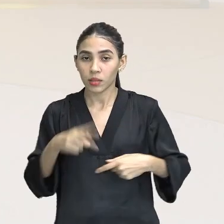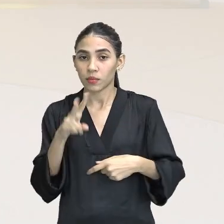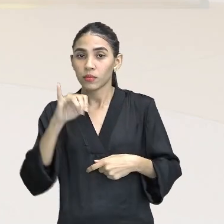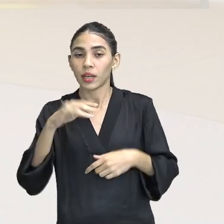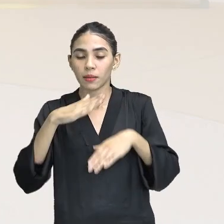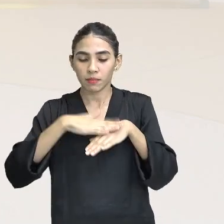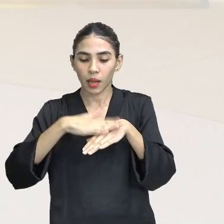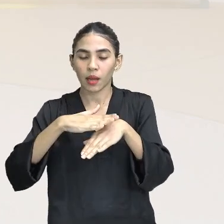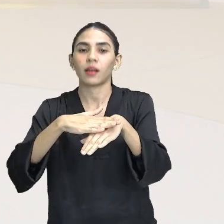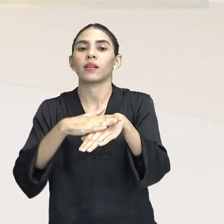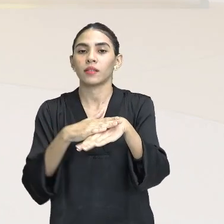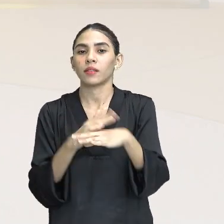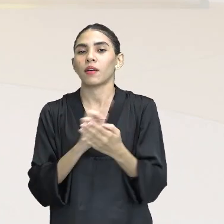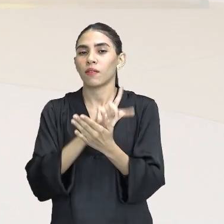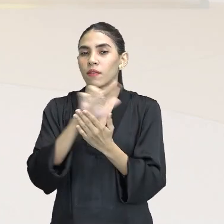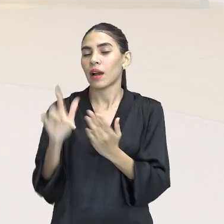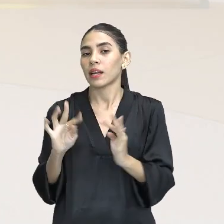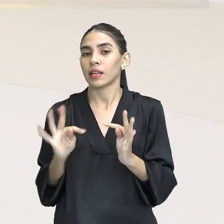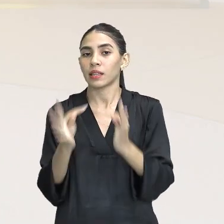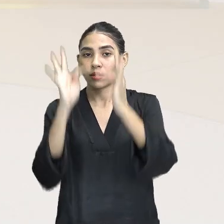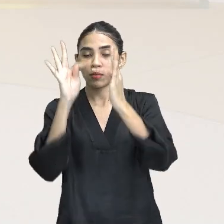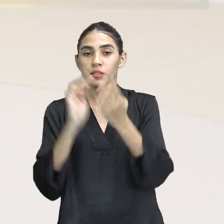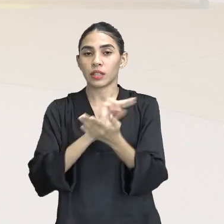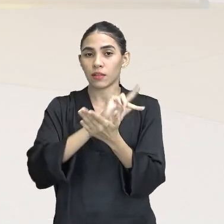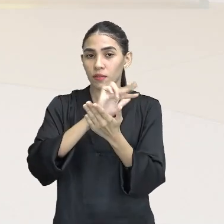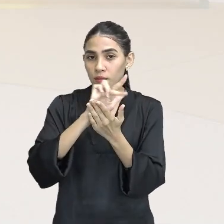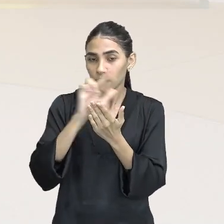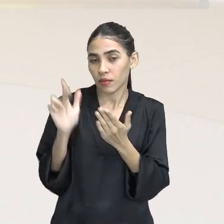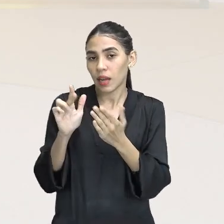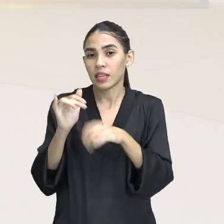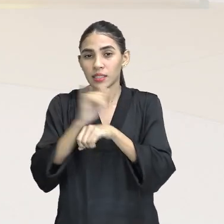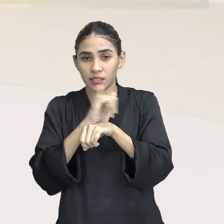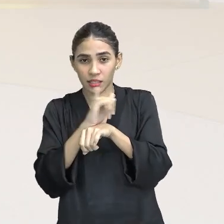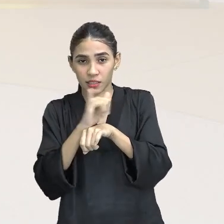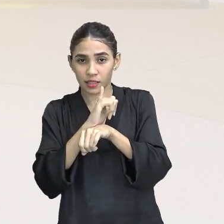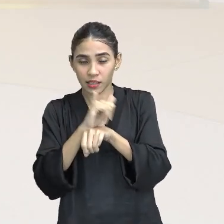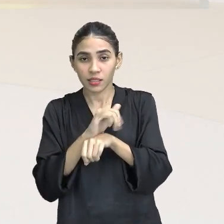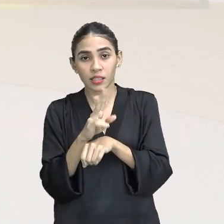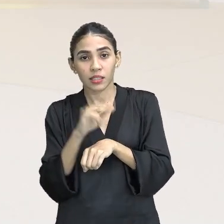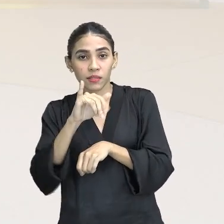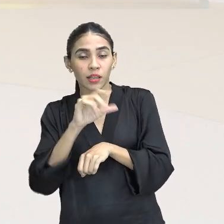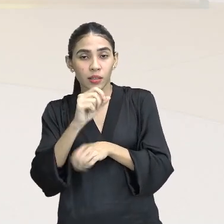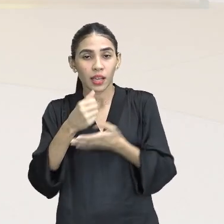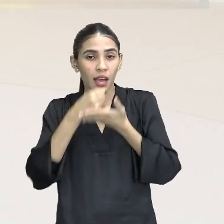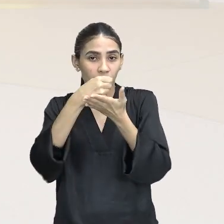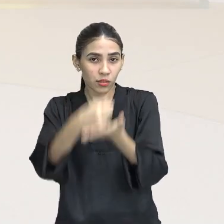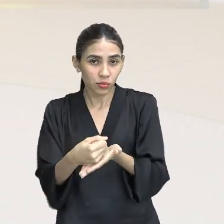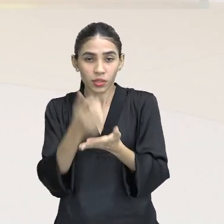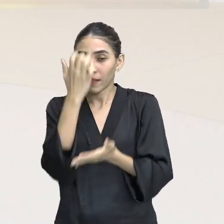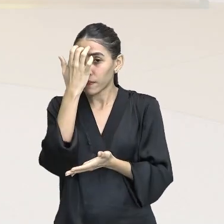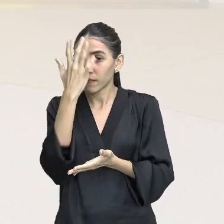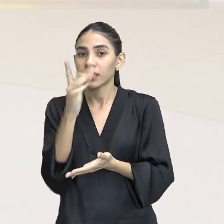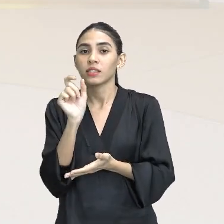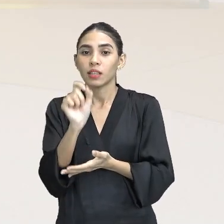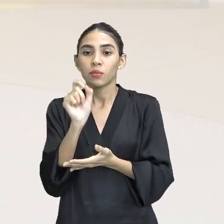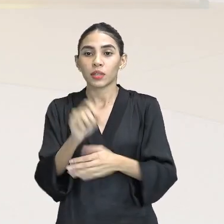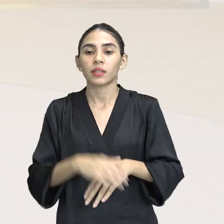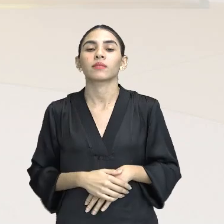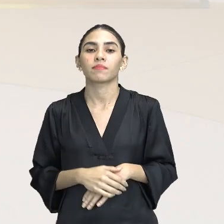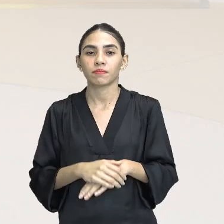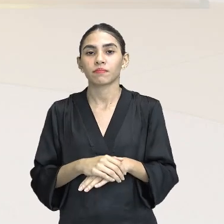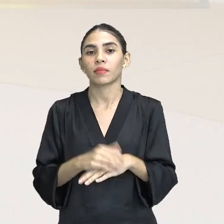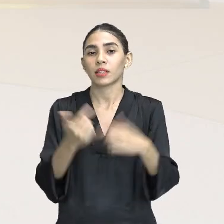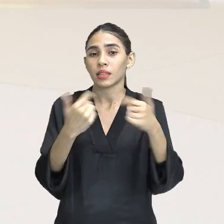desenvolvendo diversas tecnologias, diversas ferramentas que vão contribuir para facilitar essas